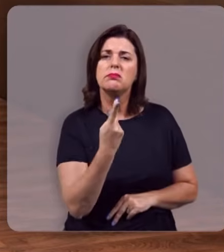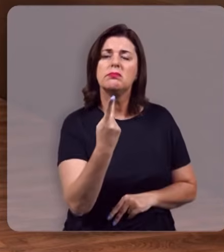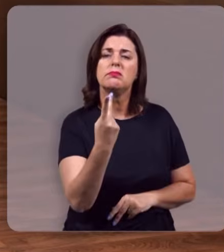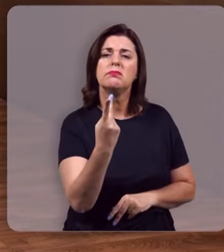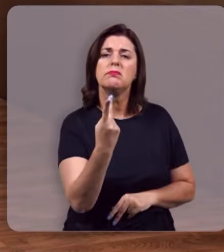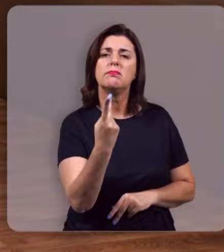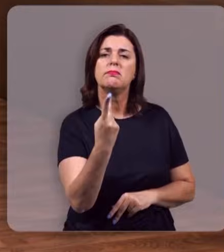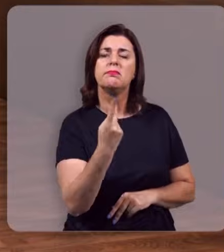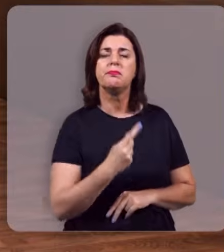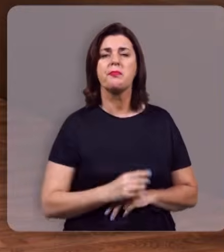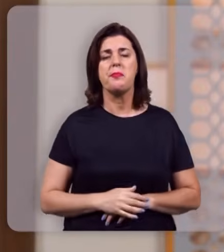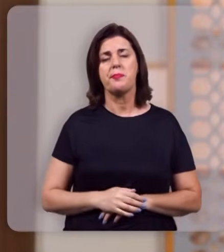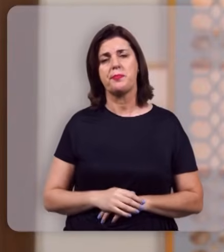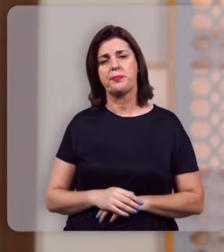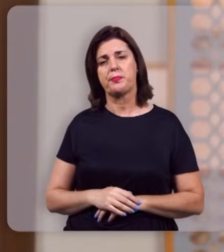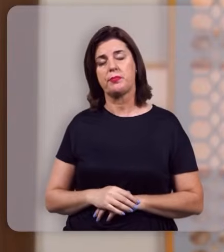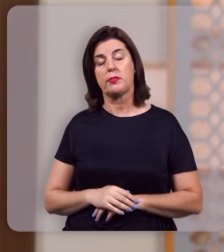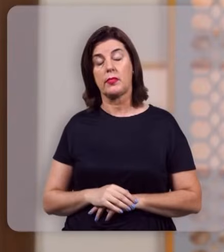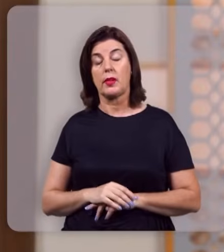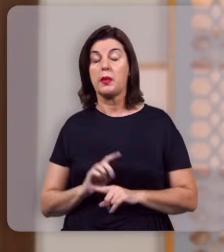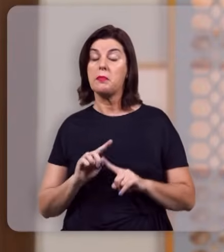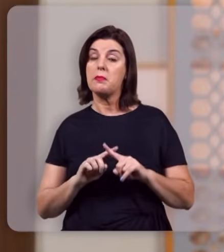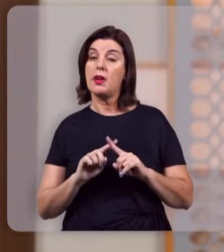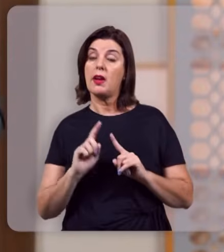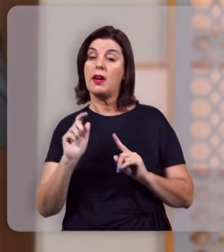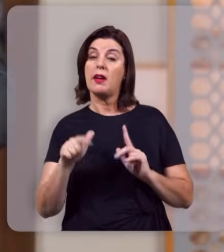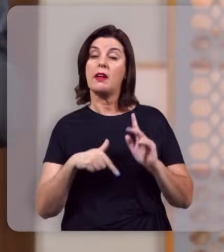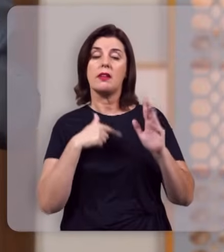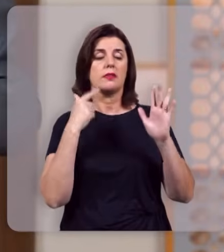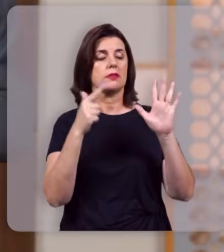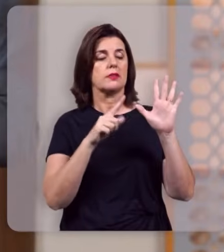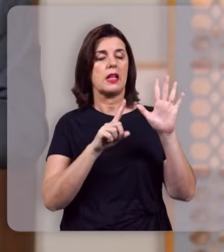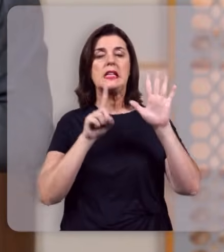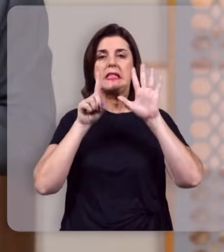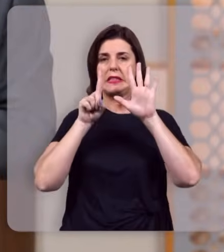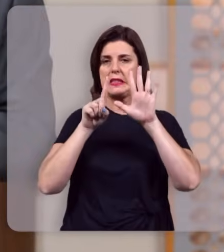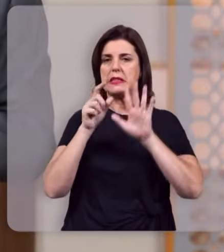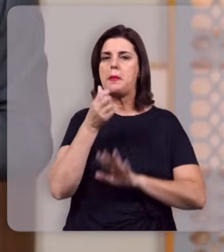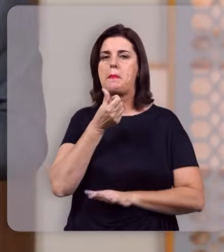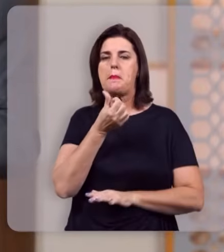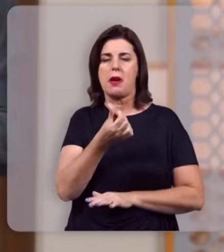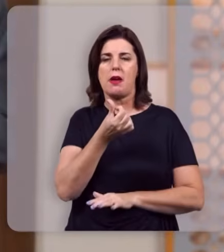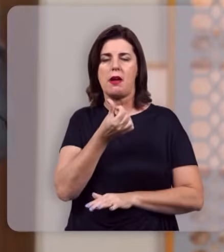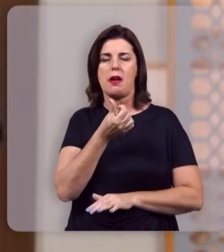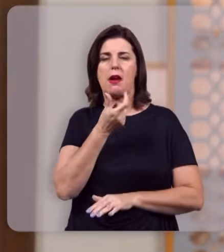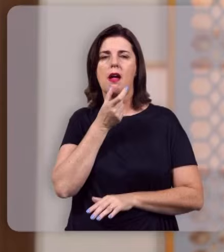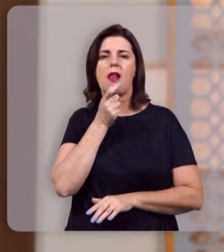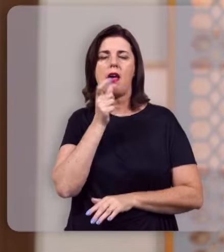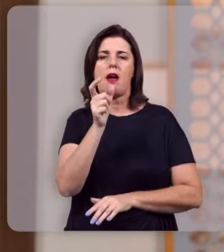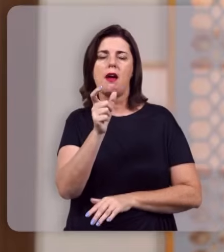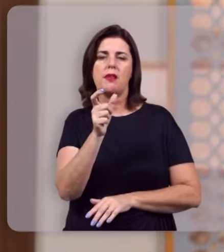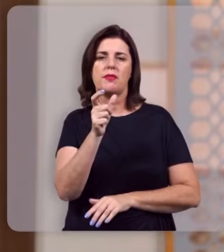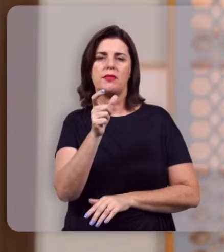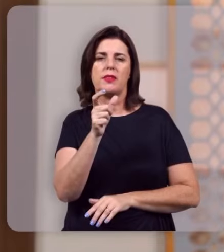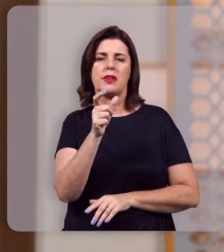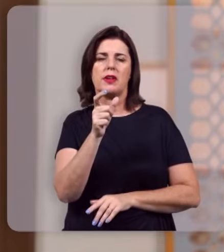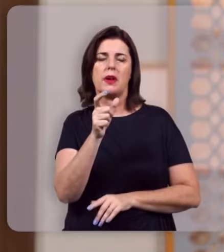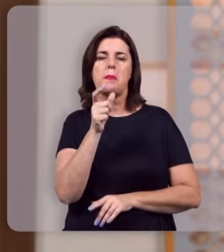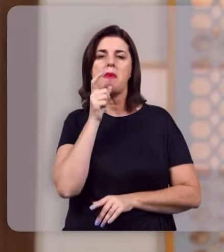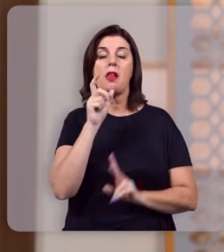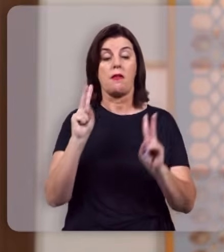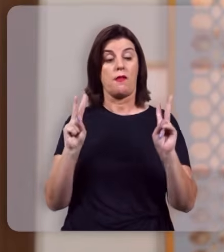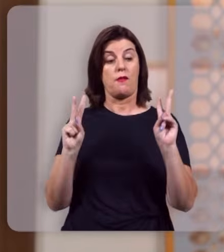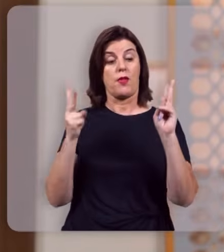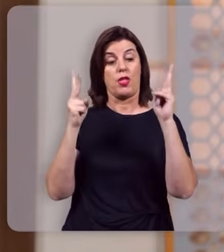nós. Mas aí vem a sexta palavra da cruz. É a palavra da